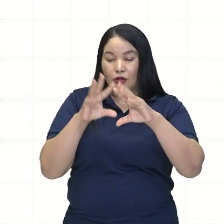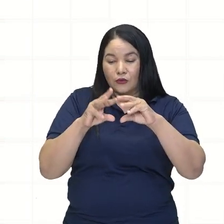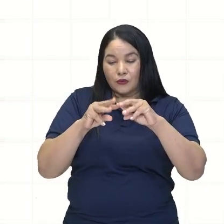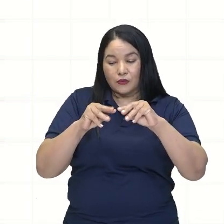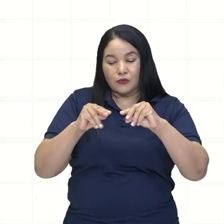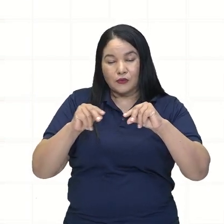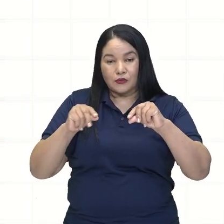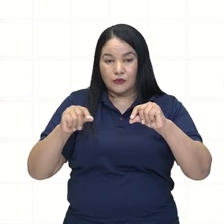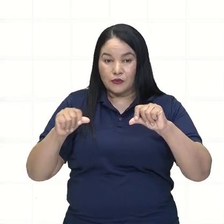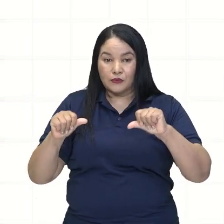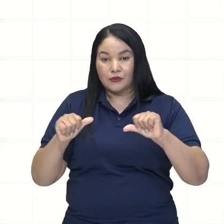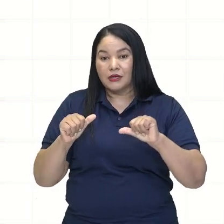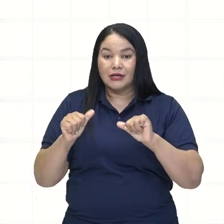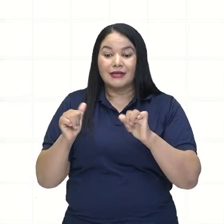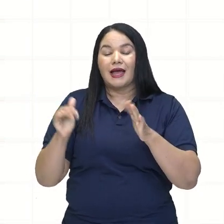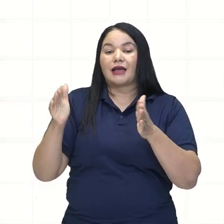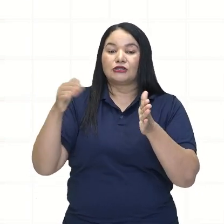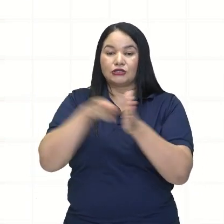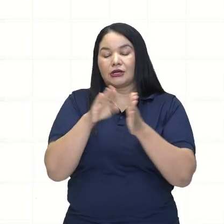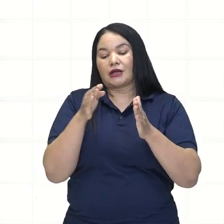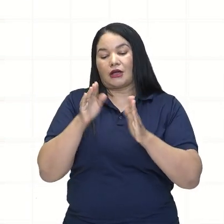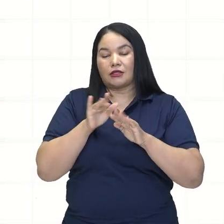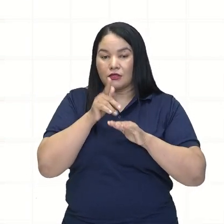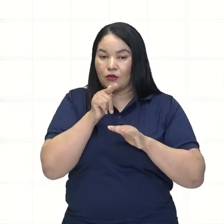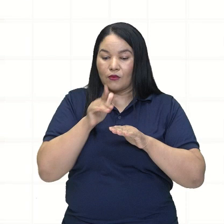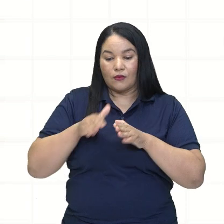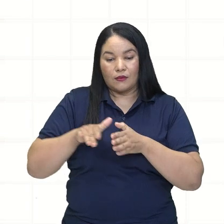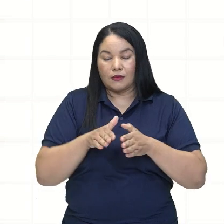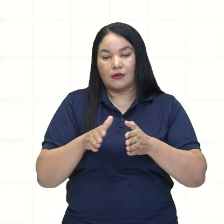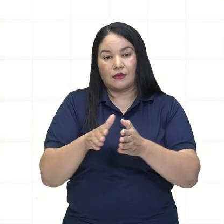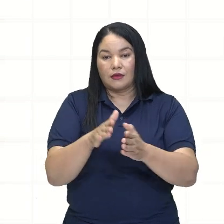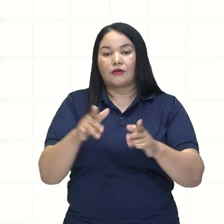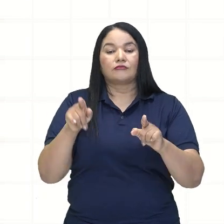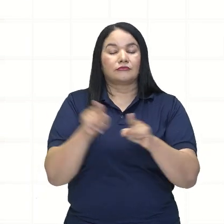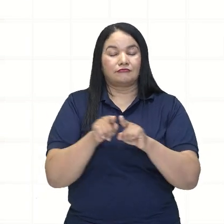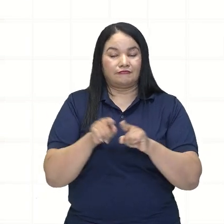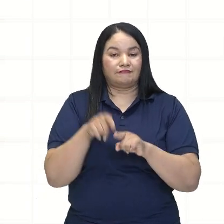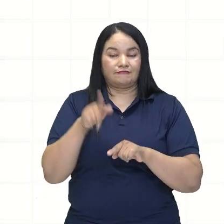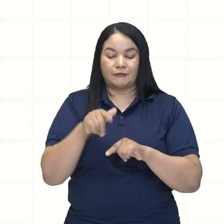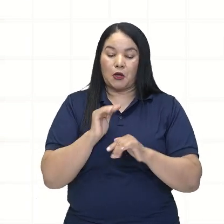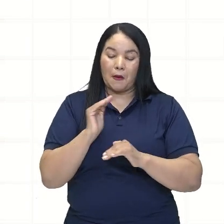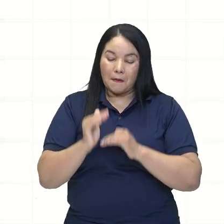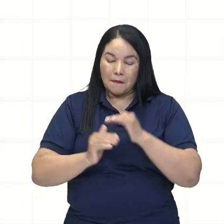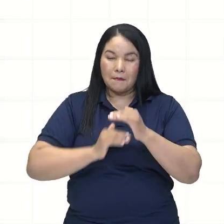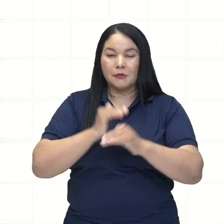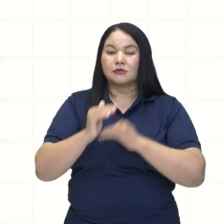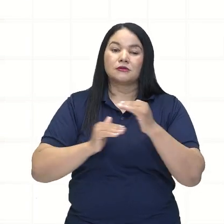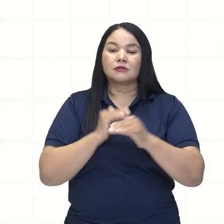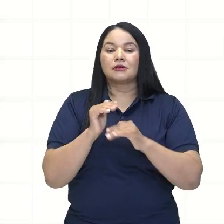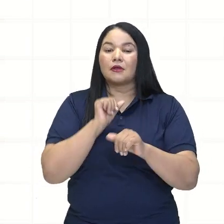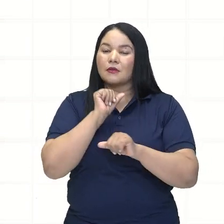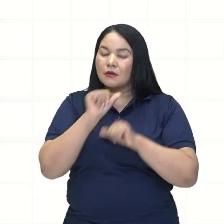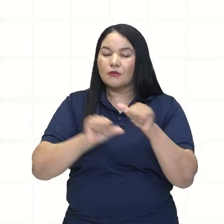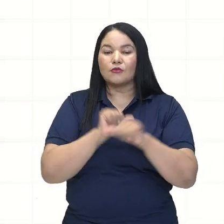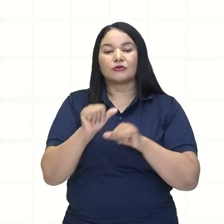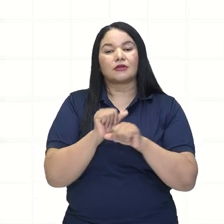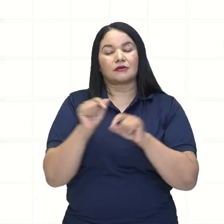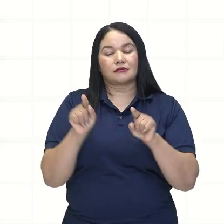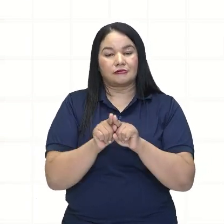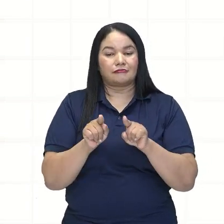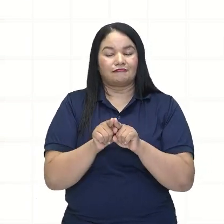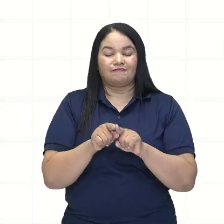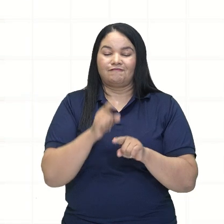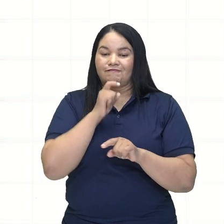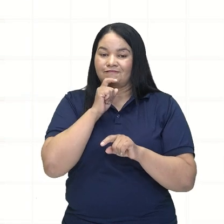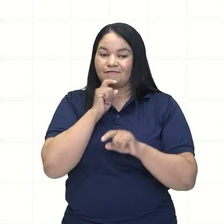Andes. E aí aquela neve, ela vai ali ocorrer esse processo de degelo, né? E aí eles